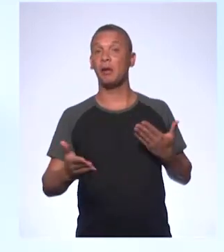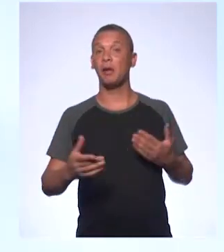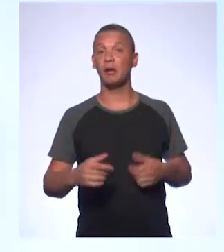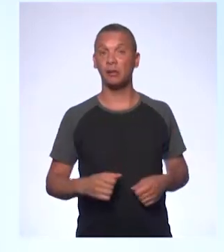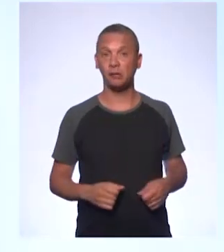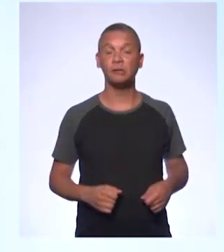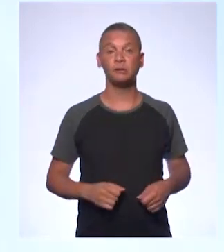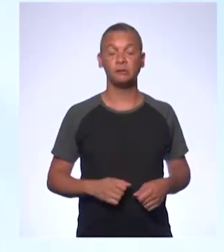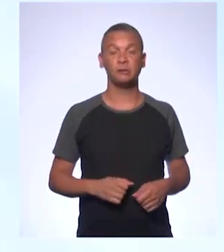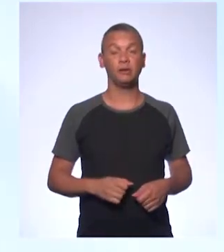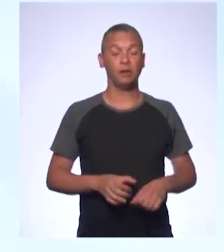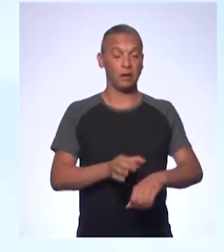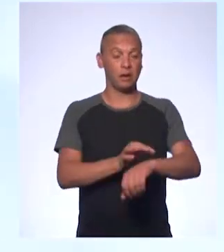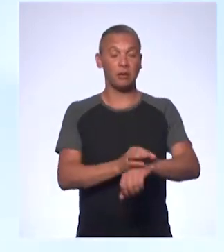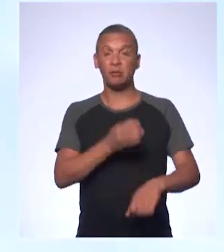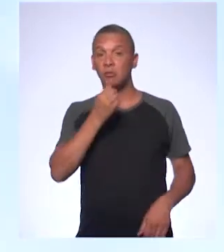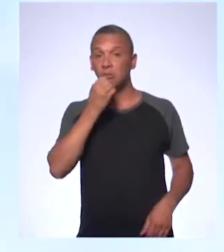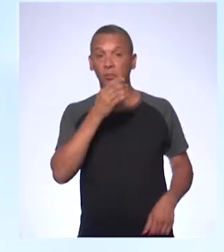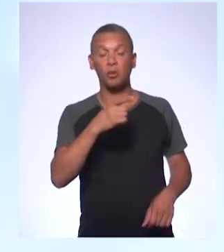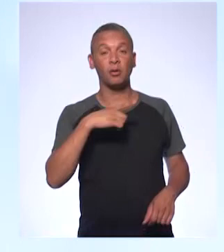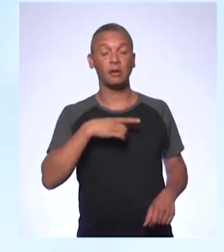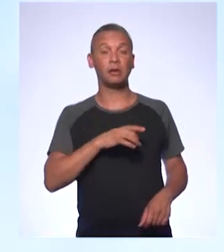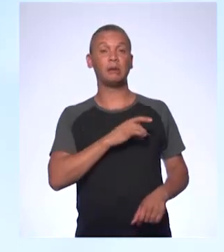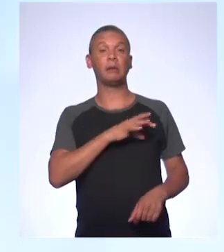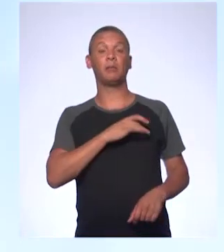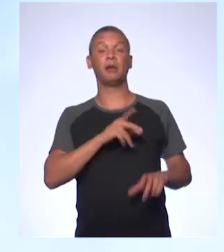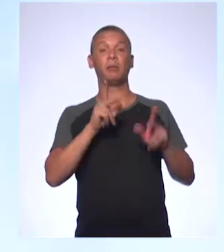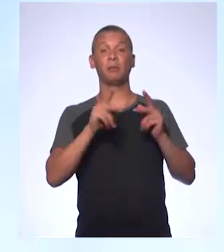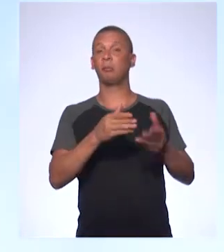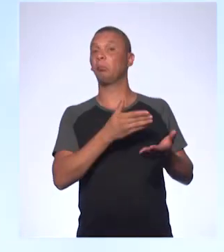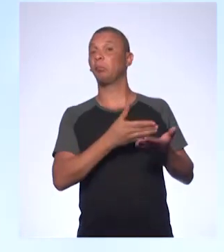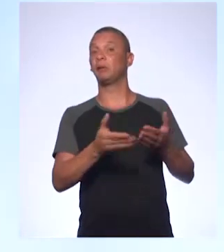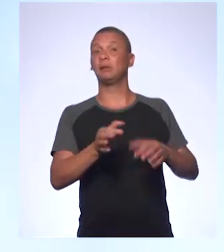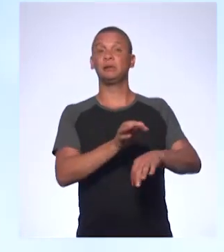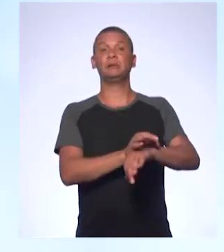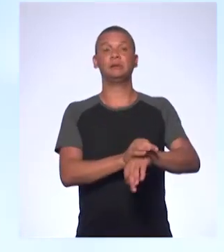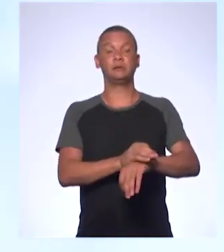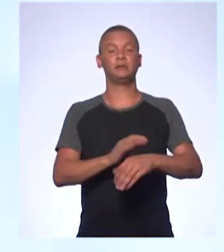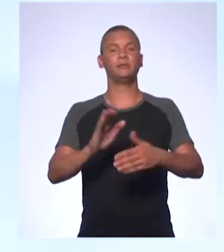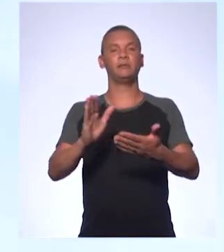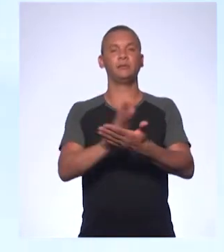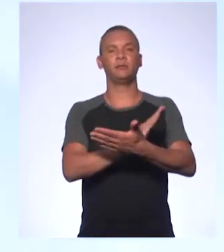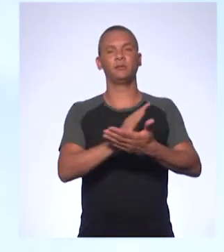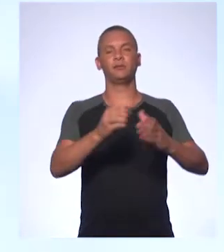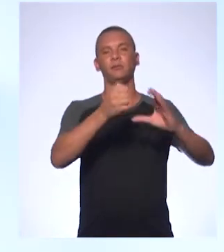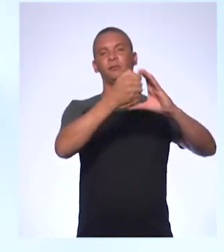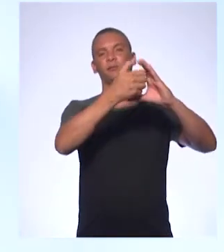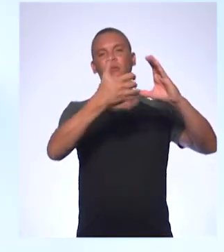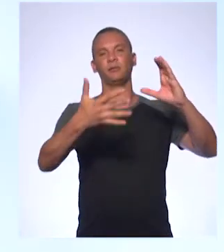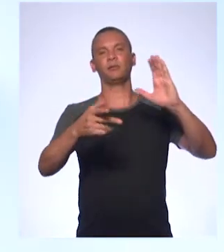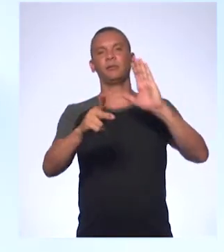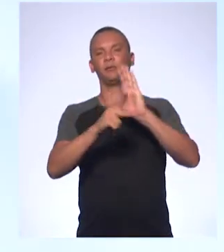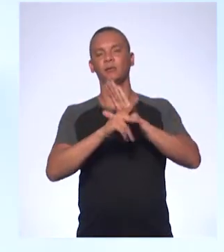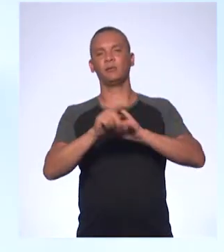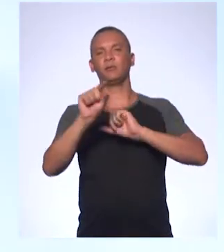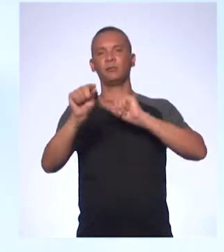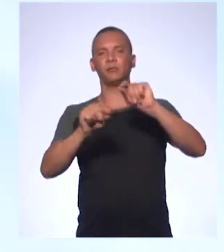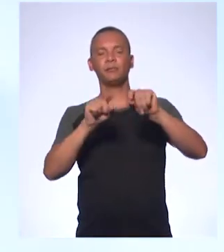bom, é um relógio, né? Então, traz consigo também o medo de perder. Então, são vários elementos que